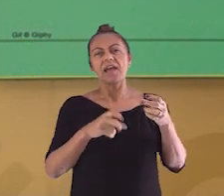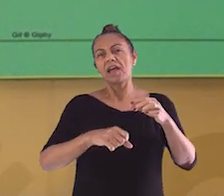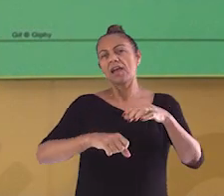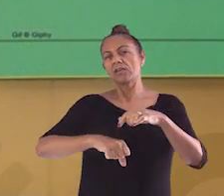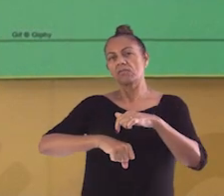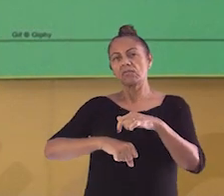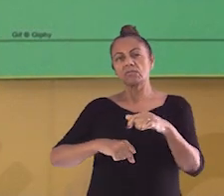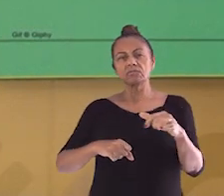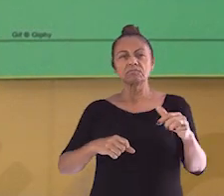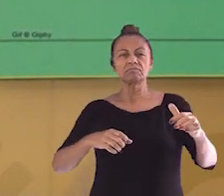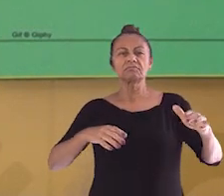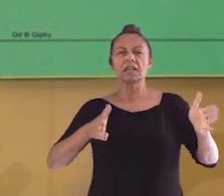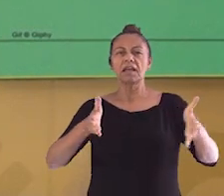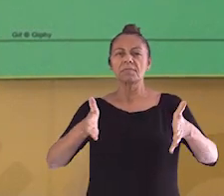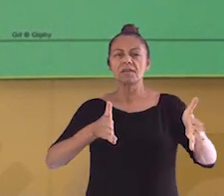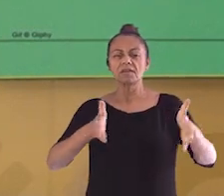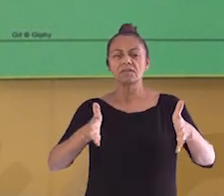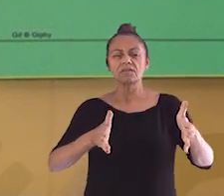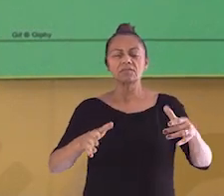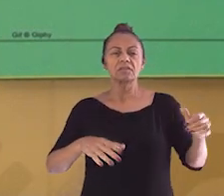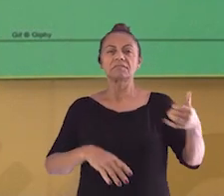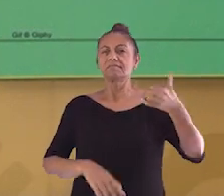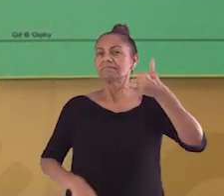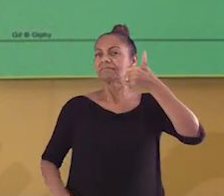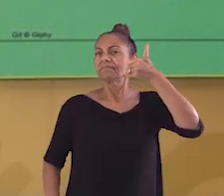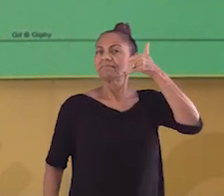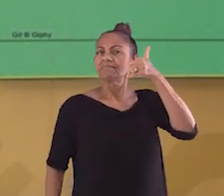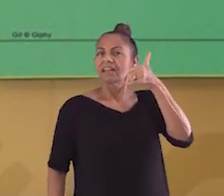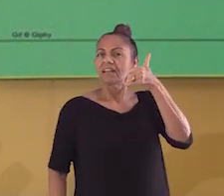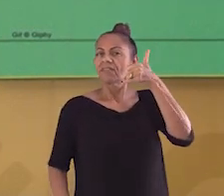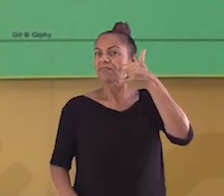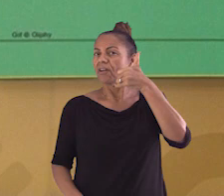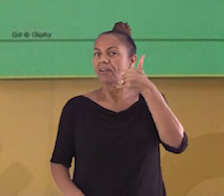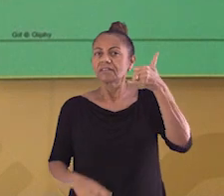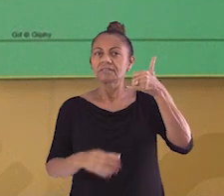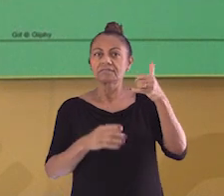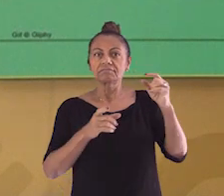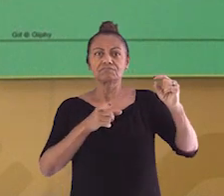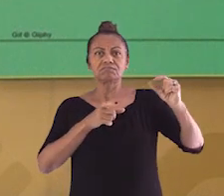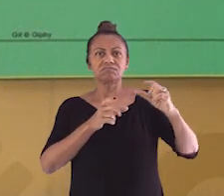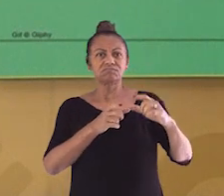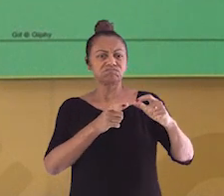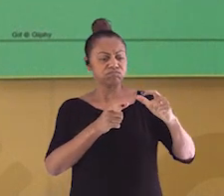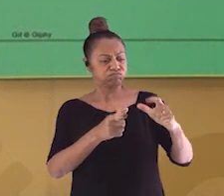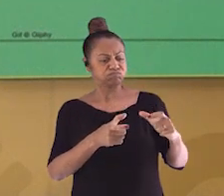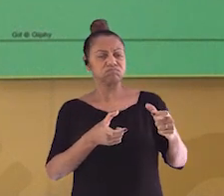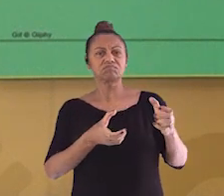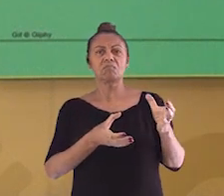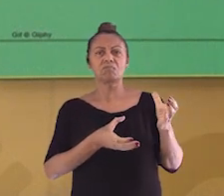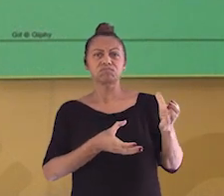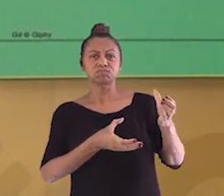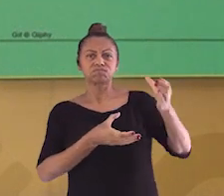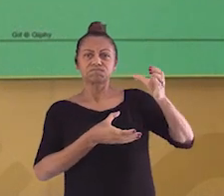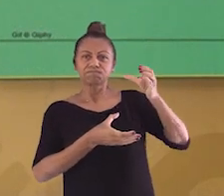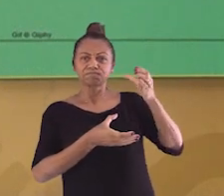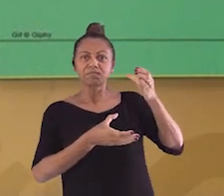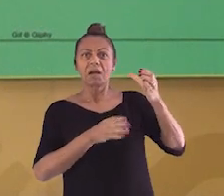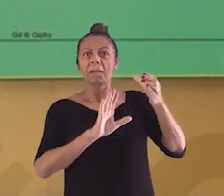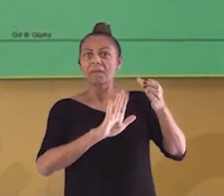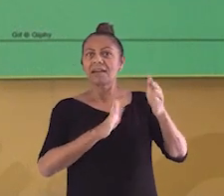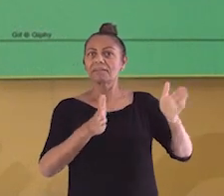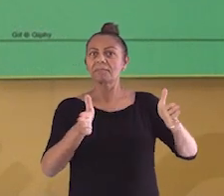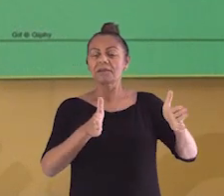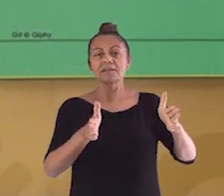vermelho com um telefone celular, mas observem o tamanho desse telefone. Na época, era um telefone muito